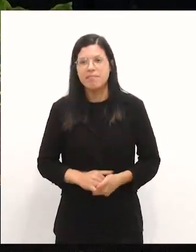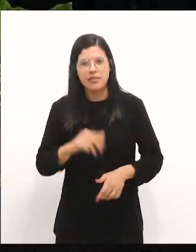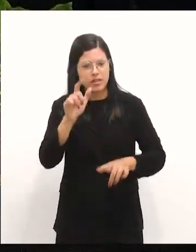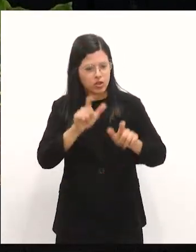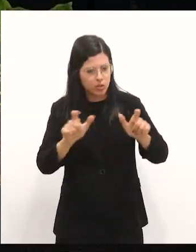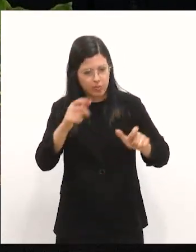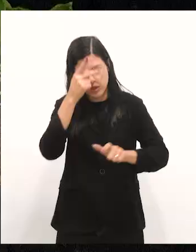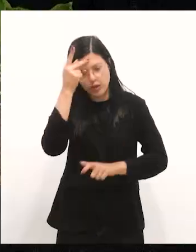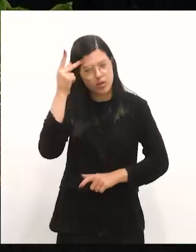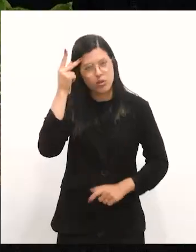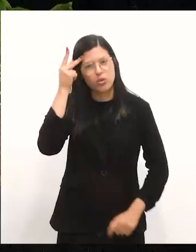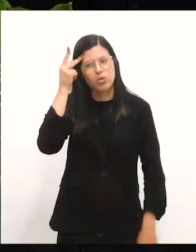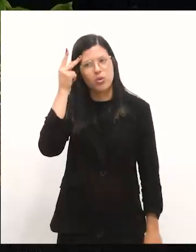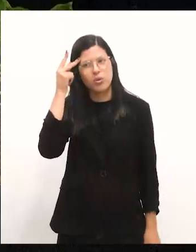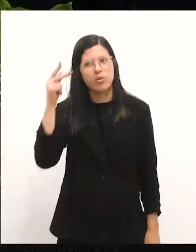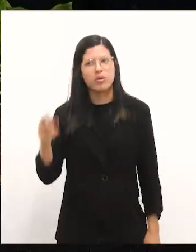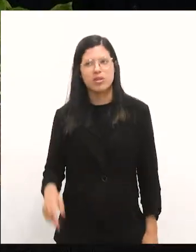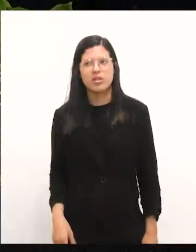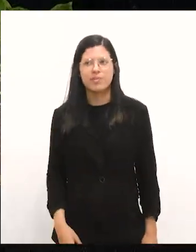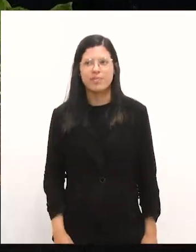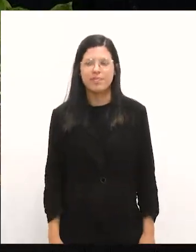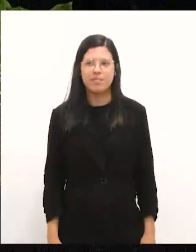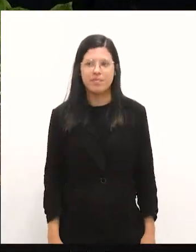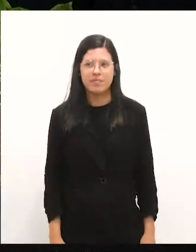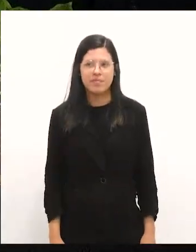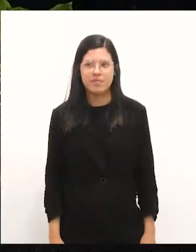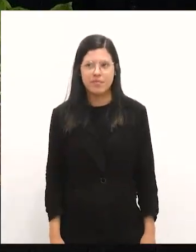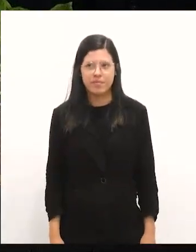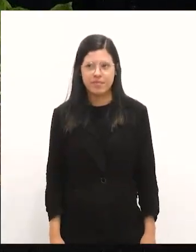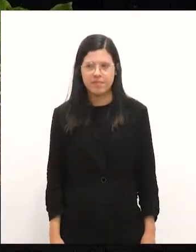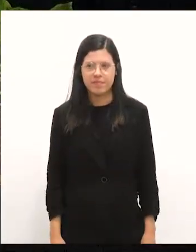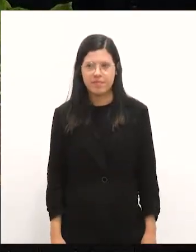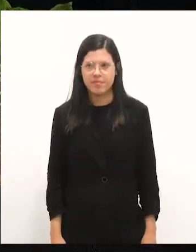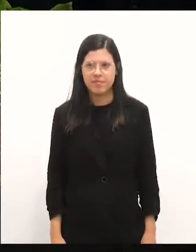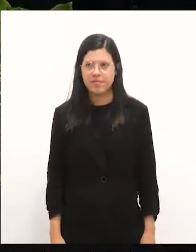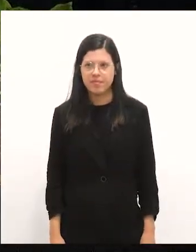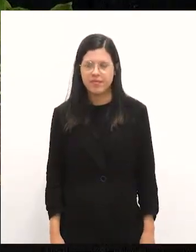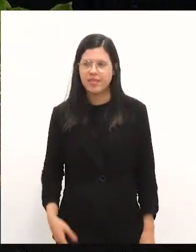As pessoas, elas têm essa